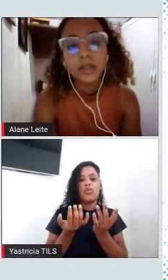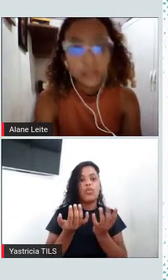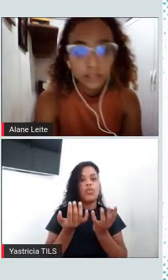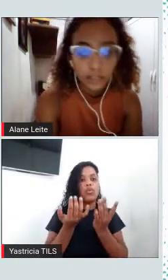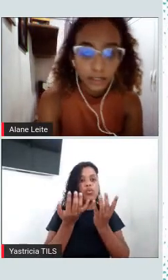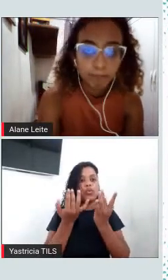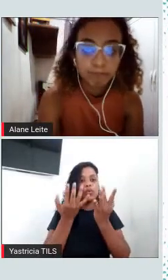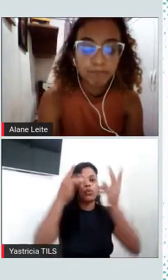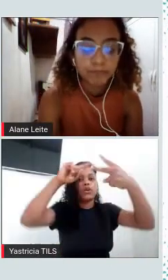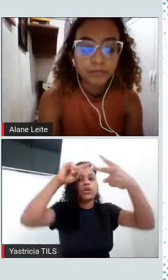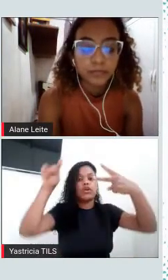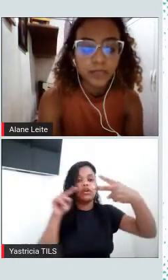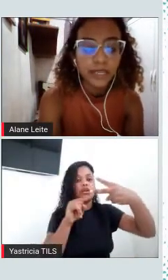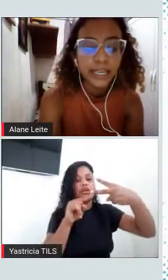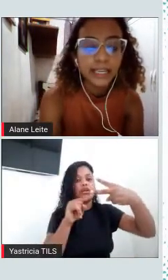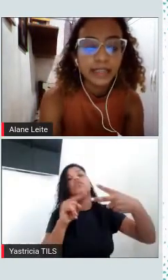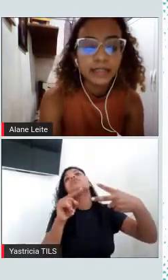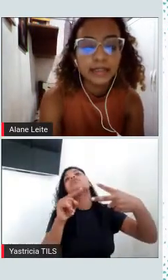vai coexistir